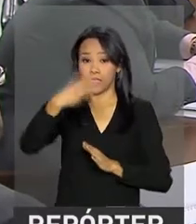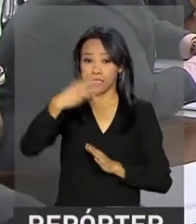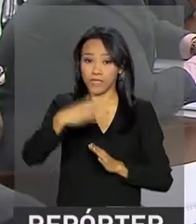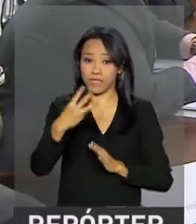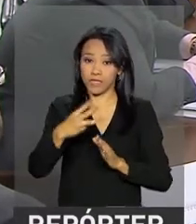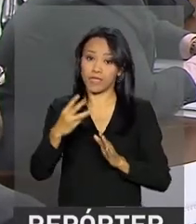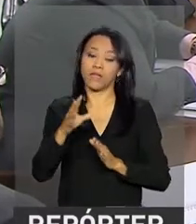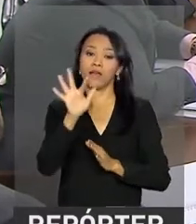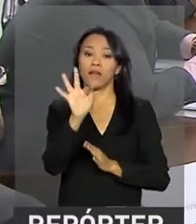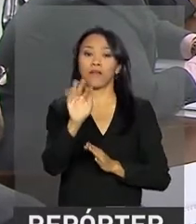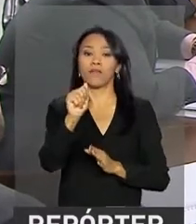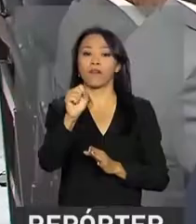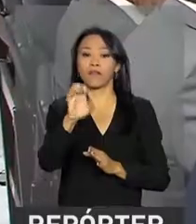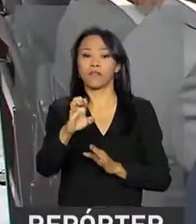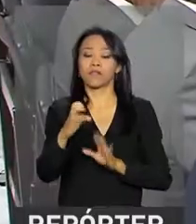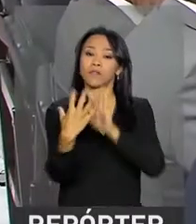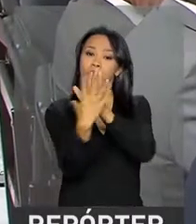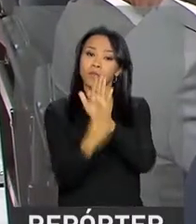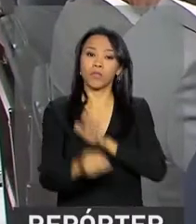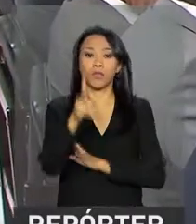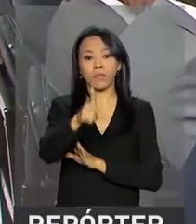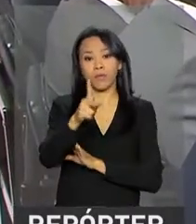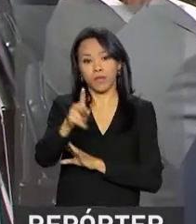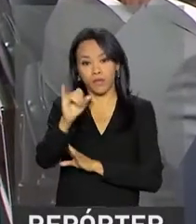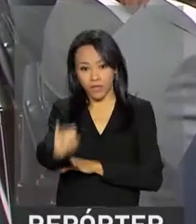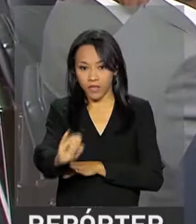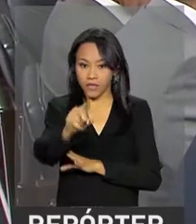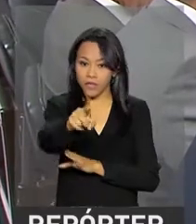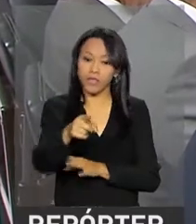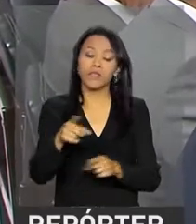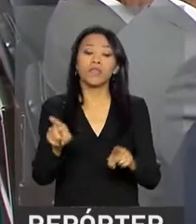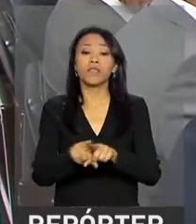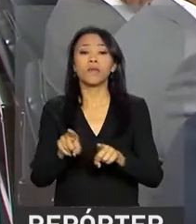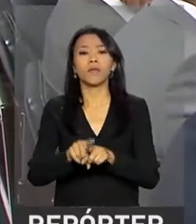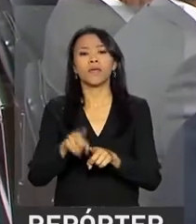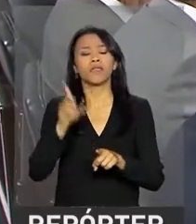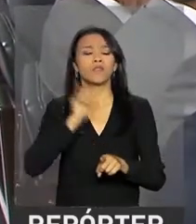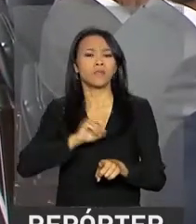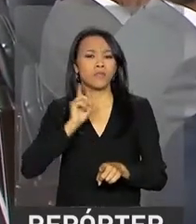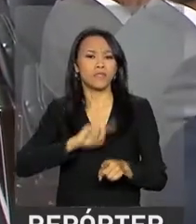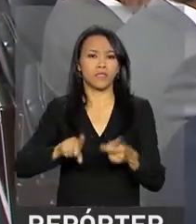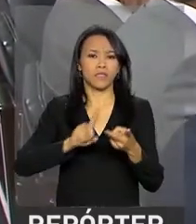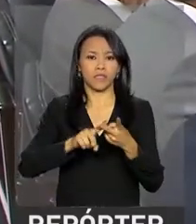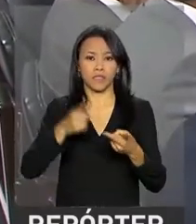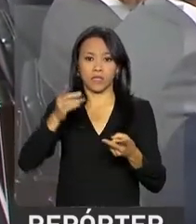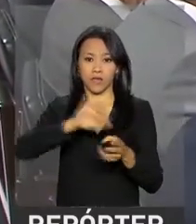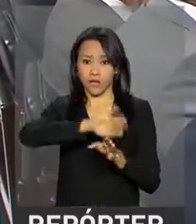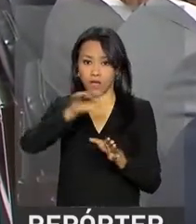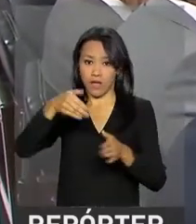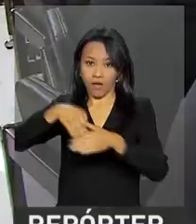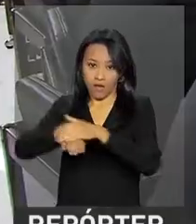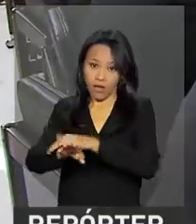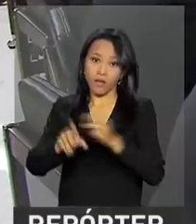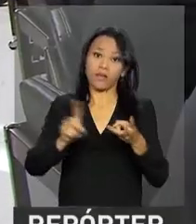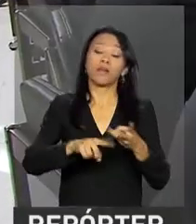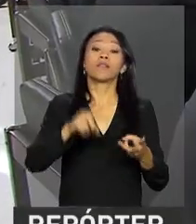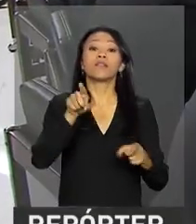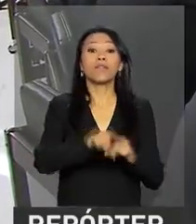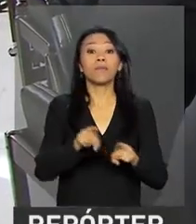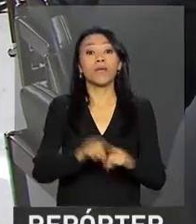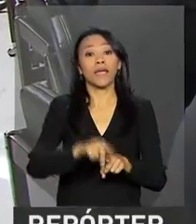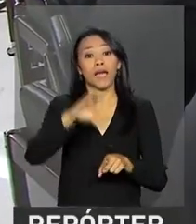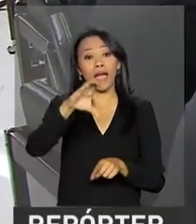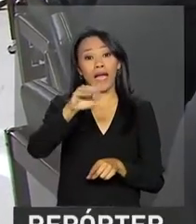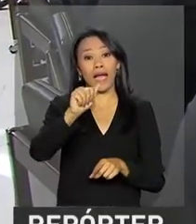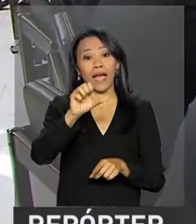docas do espírito santo a companhia de armazéns e silos de minas gerais ea casa da moeda vou entrar no